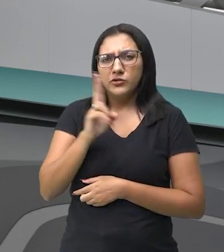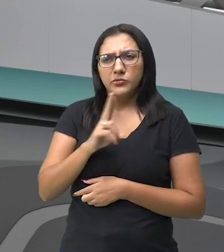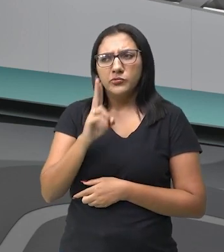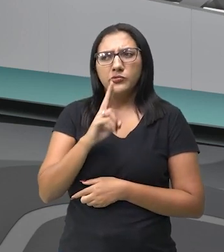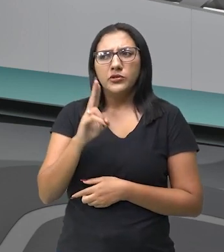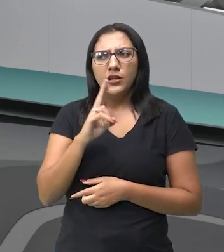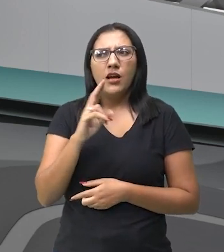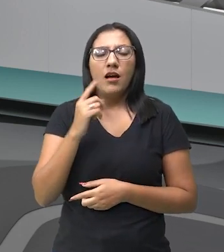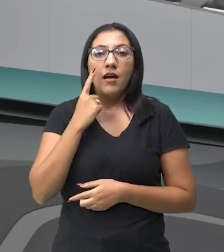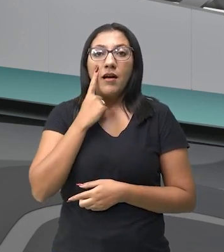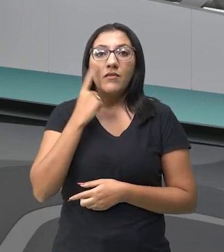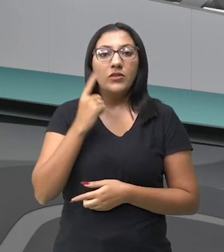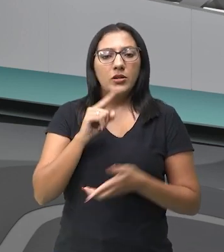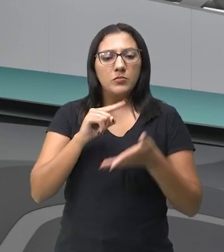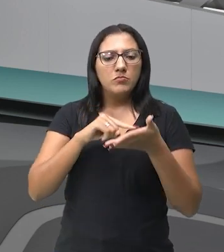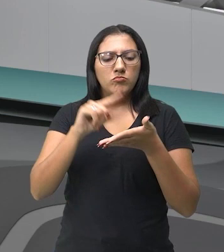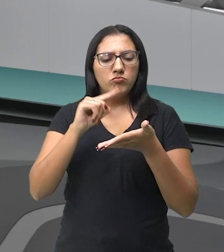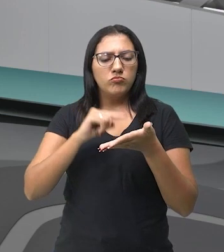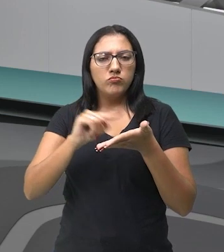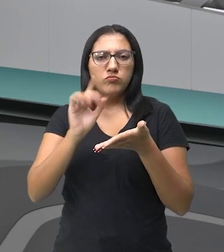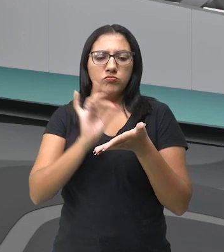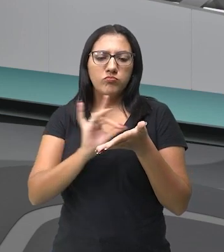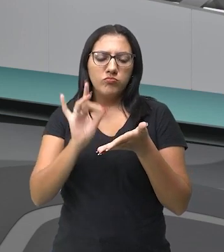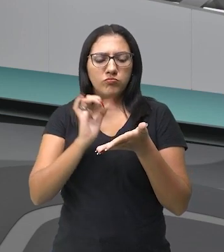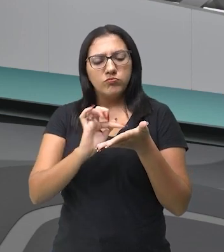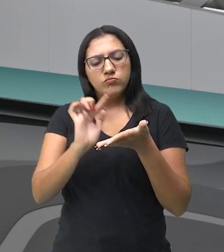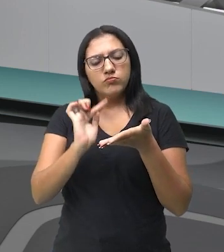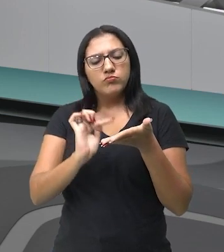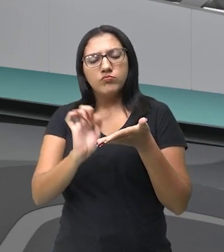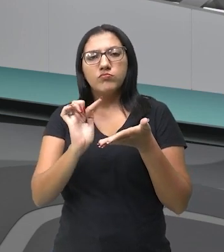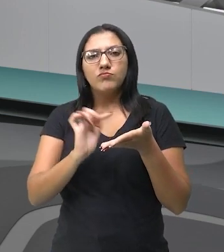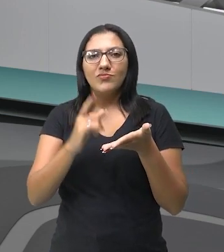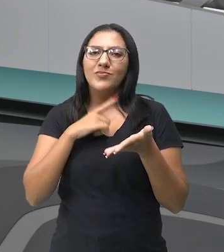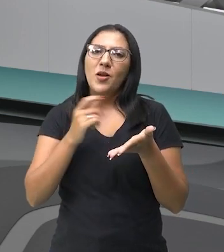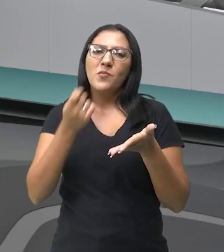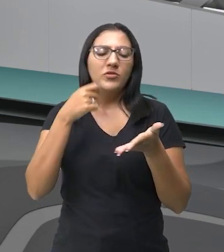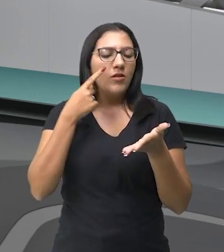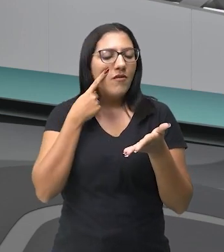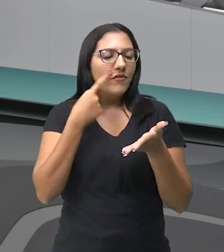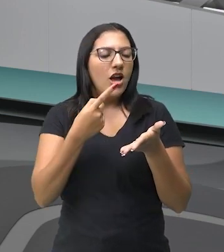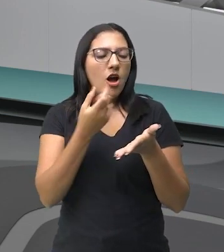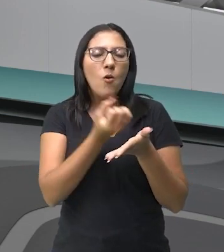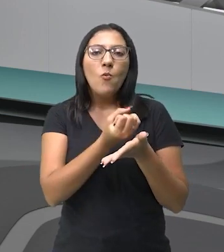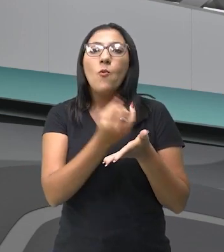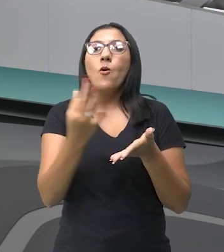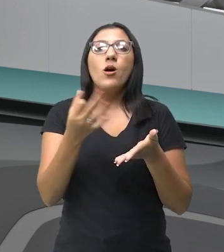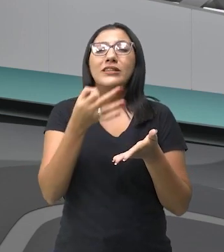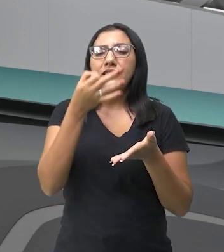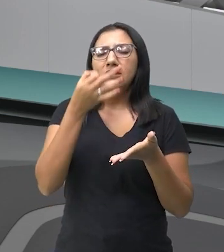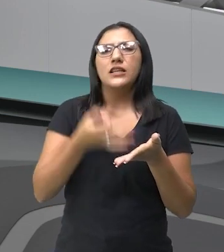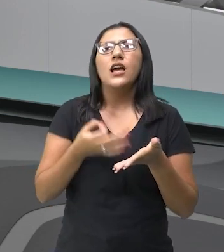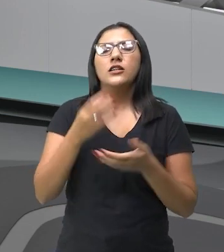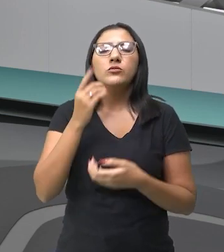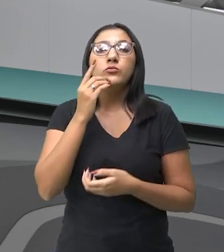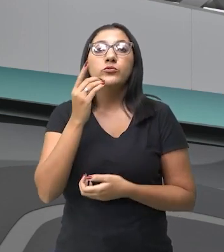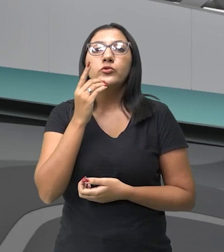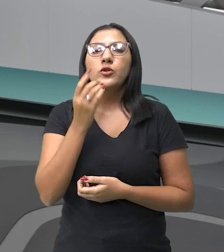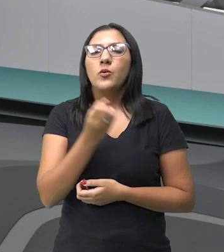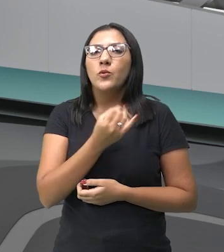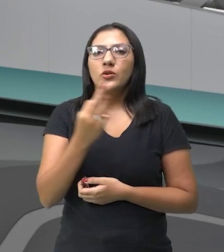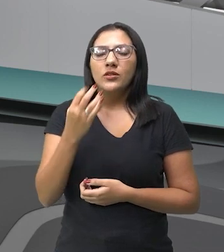passarmos os cursores por sobre a barra, aí vai aparecer, né, a quantidade exata desse